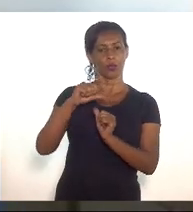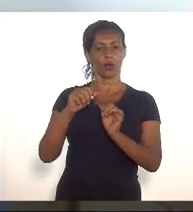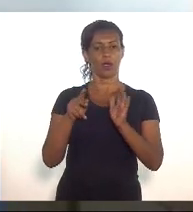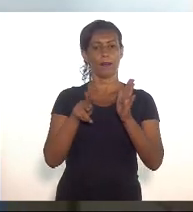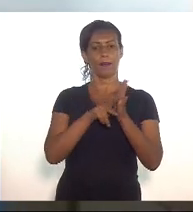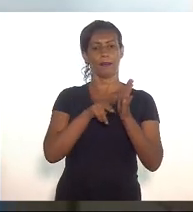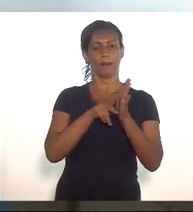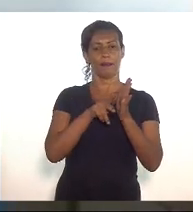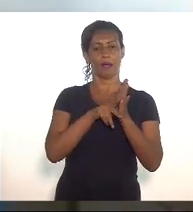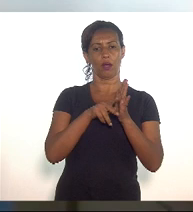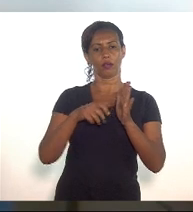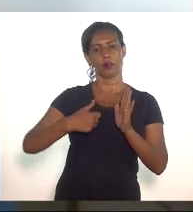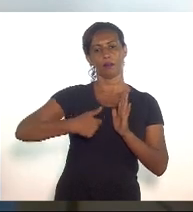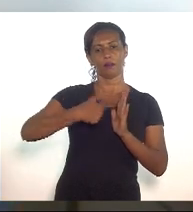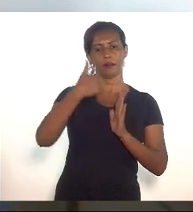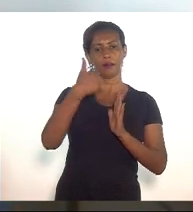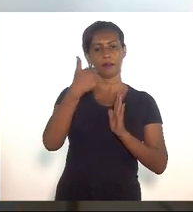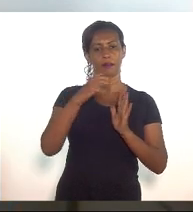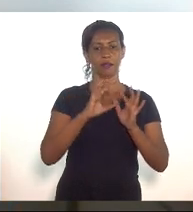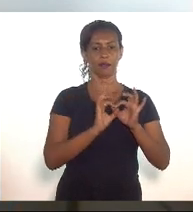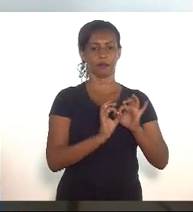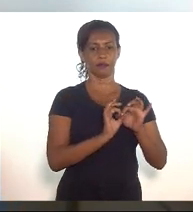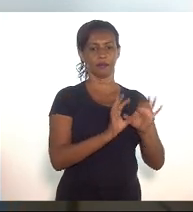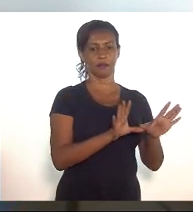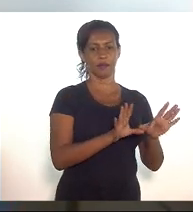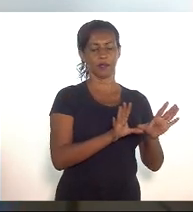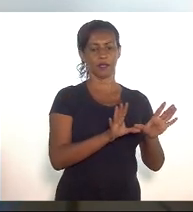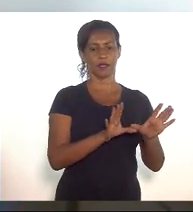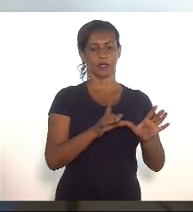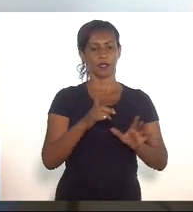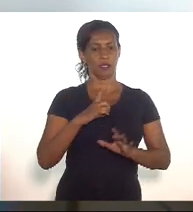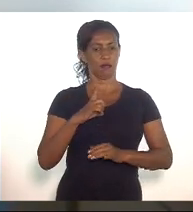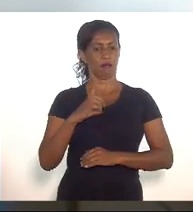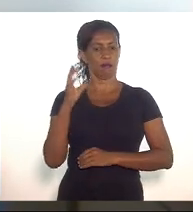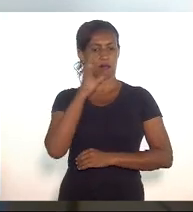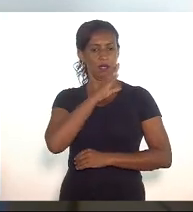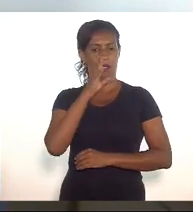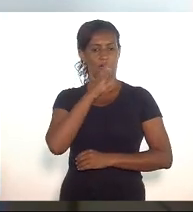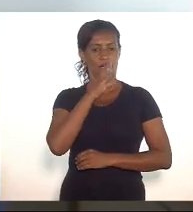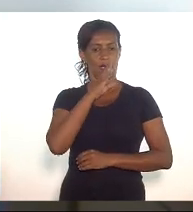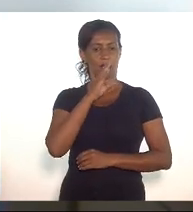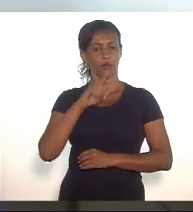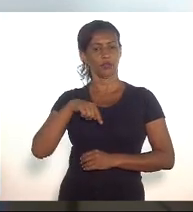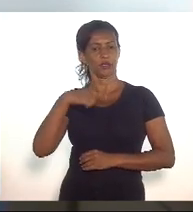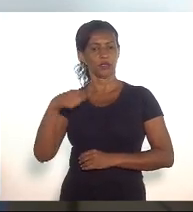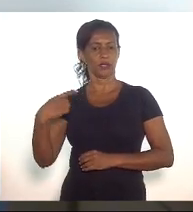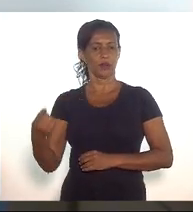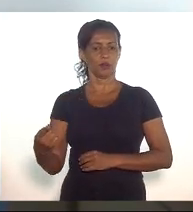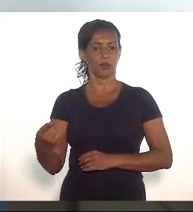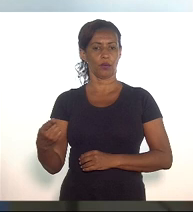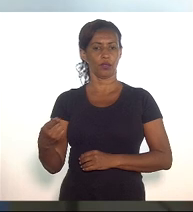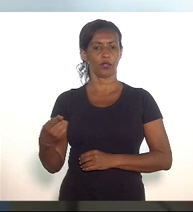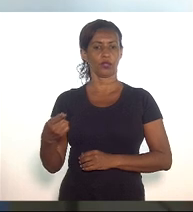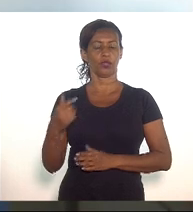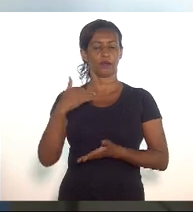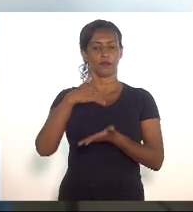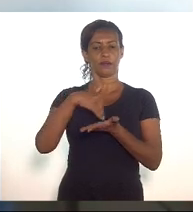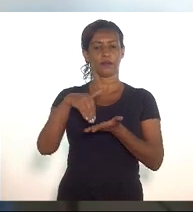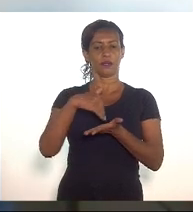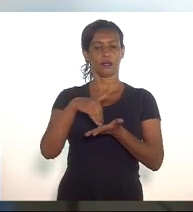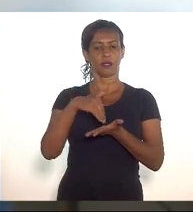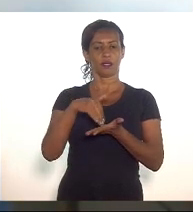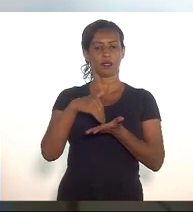gente aprovar primeiro as deliberações, que é muito rápido, e em seguida passar para o nosso secretário